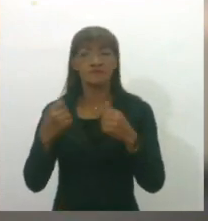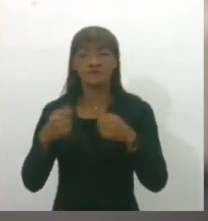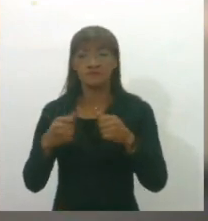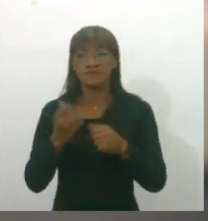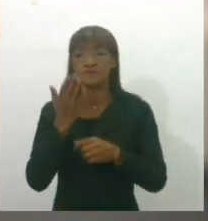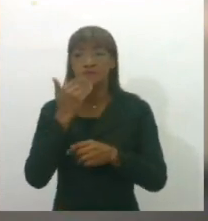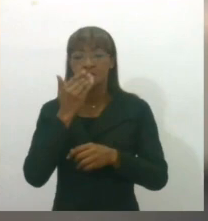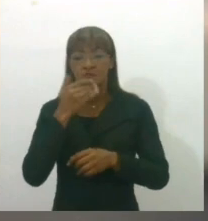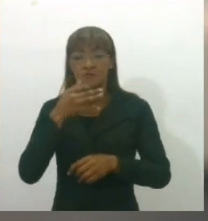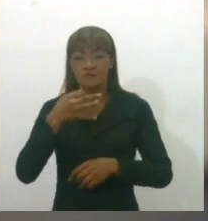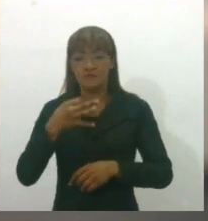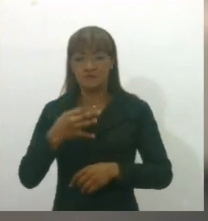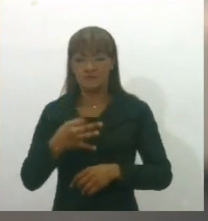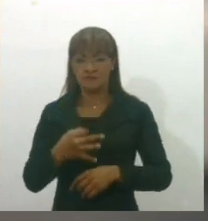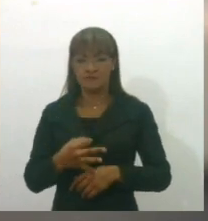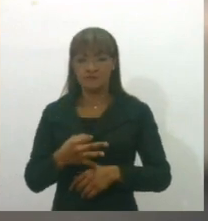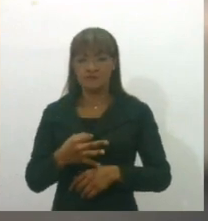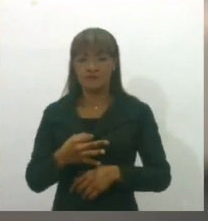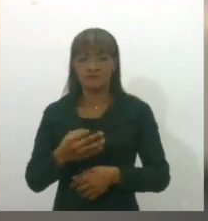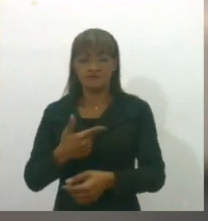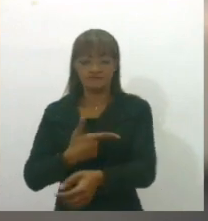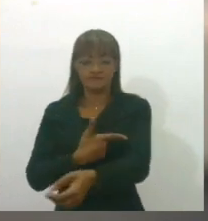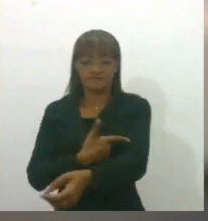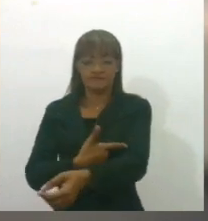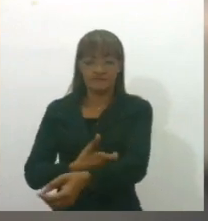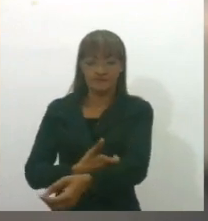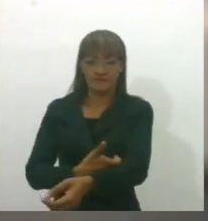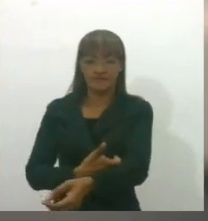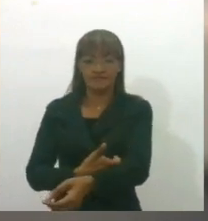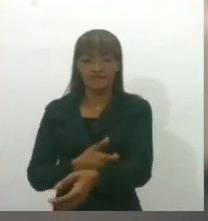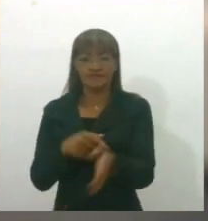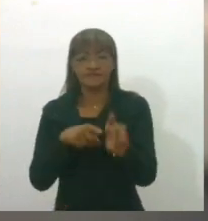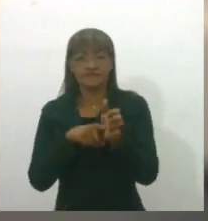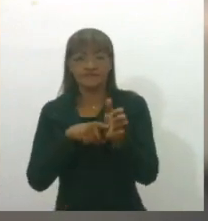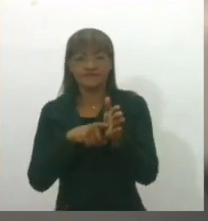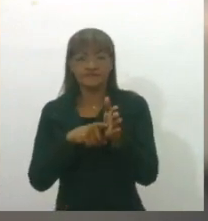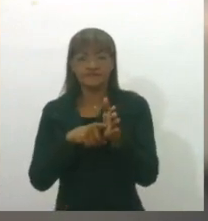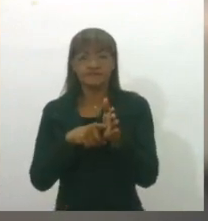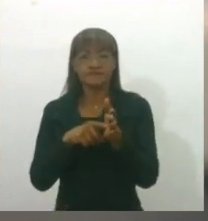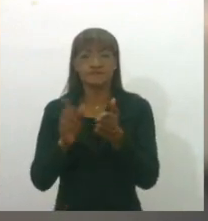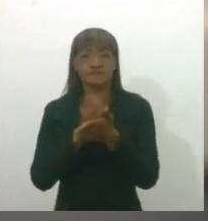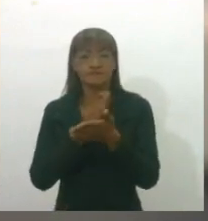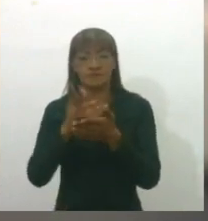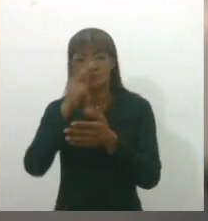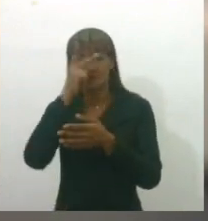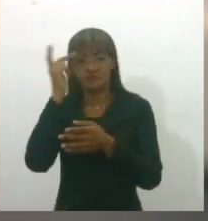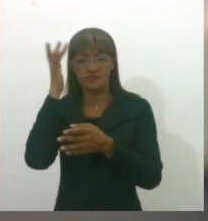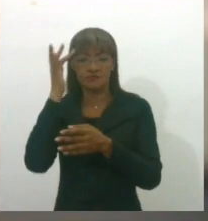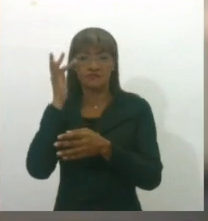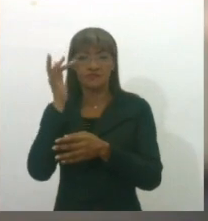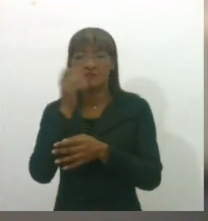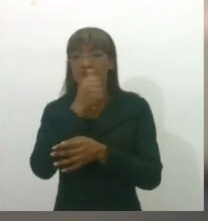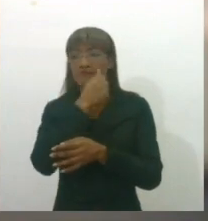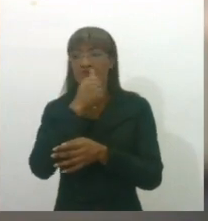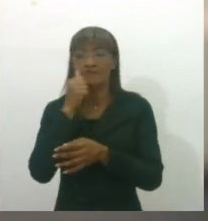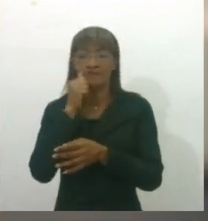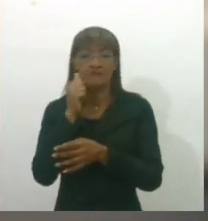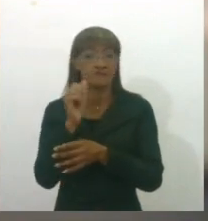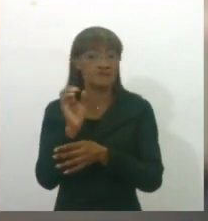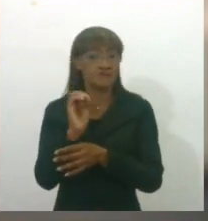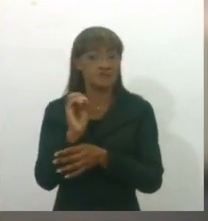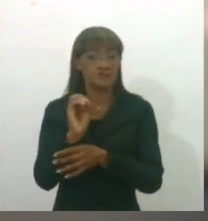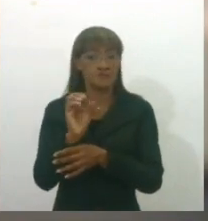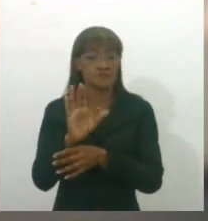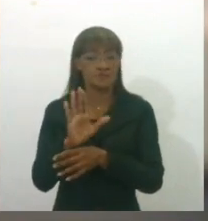doar sangue, como vai fazer exame? Muita gente acha que é necessário o jejum, mas isso não é verdade, ou seja, ele tem que estar alimentado, não